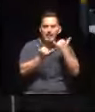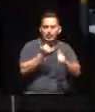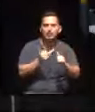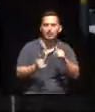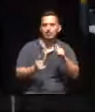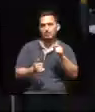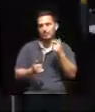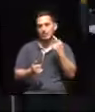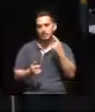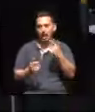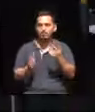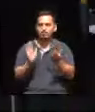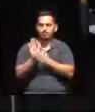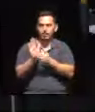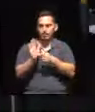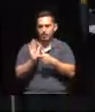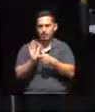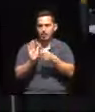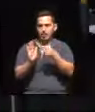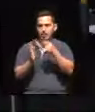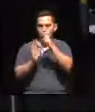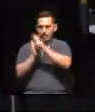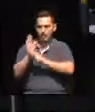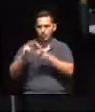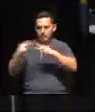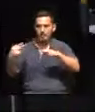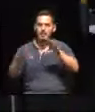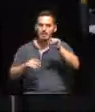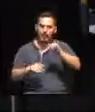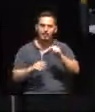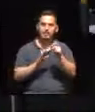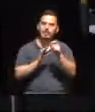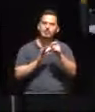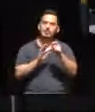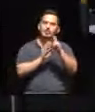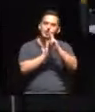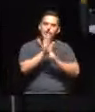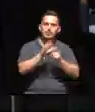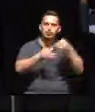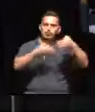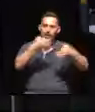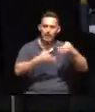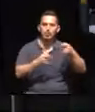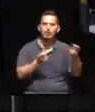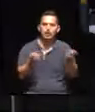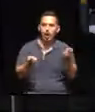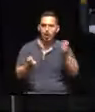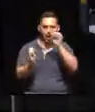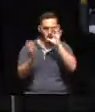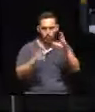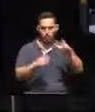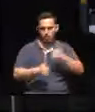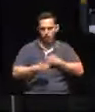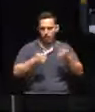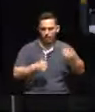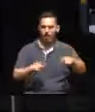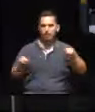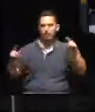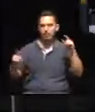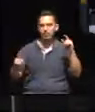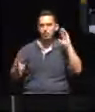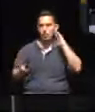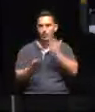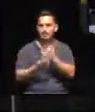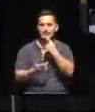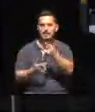só plasmada neste regulamento municipal, mas também no regime jurídico de gestão do arvoredo urbano. Em suma, dizer que para